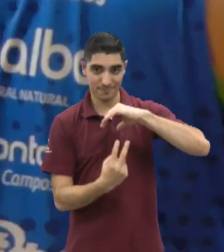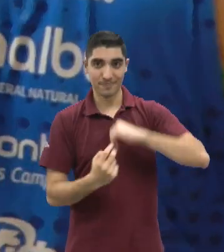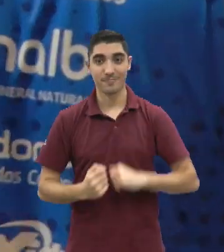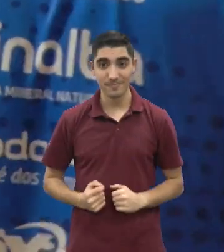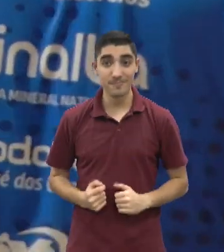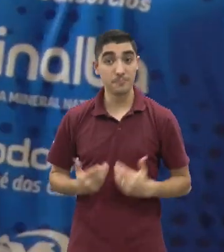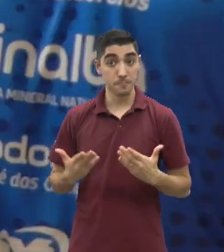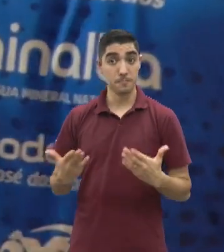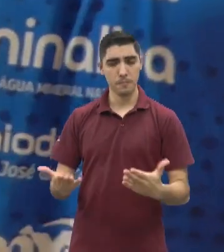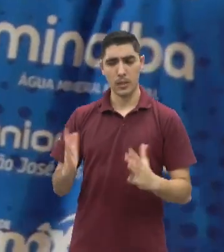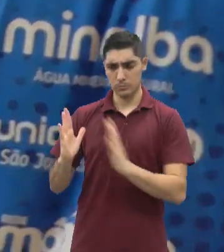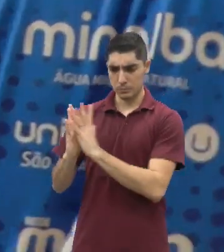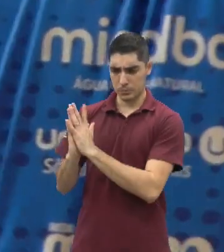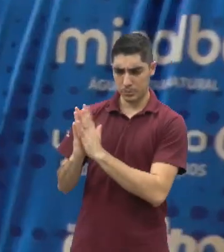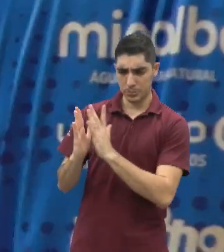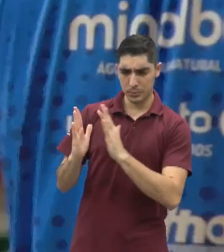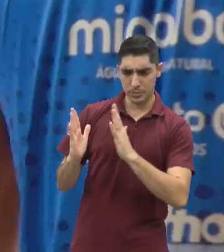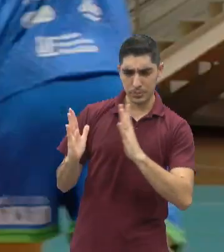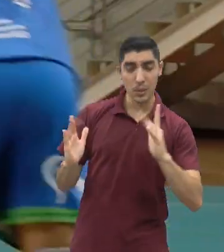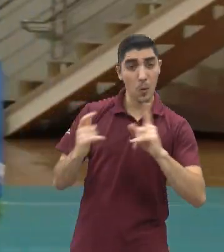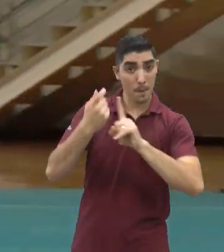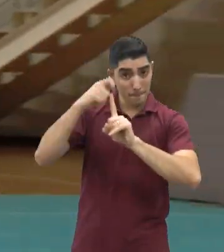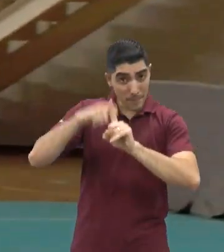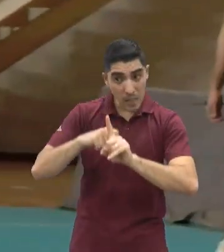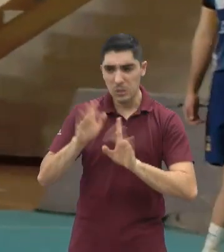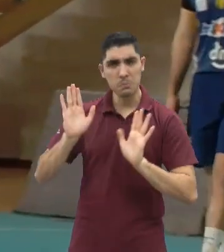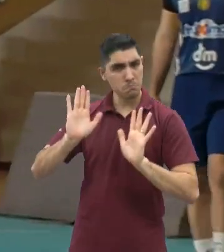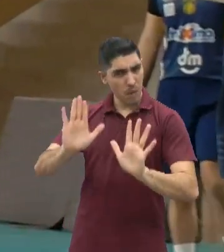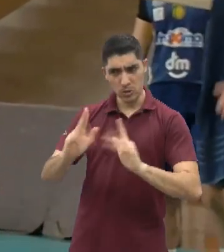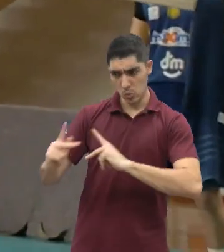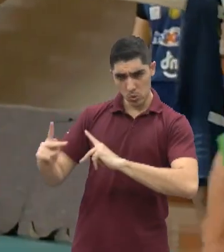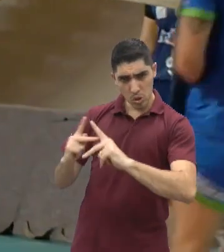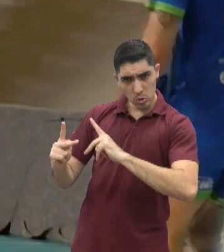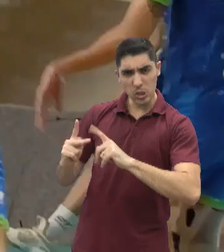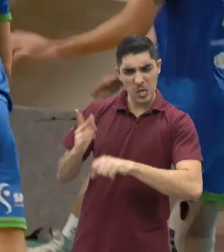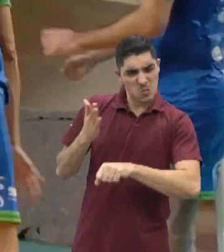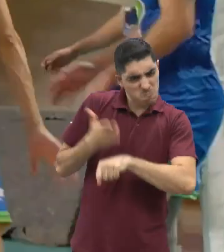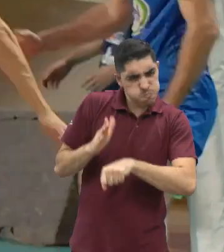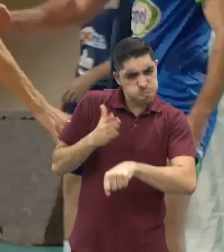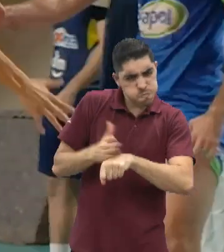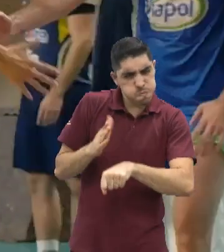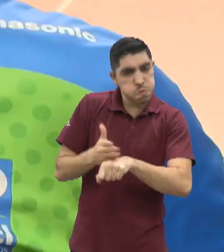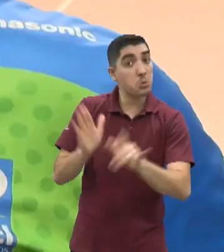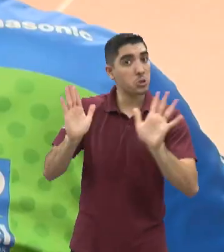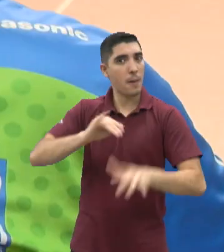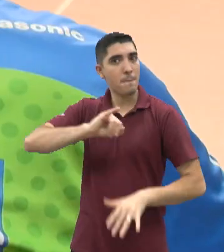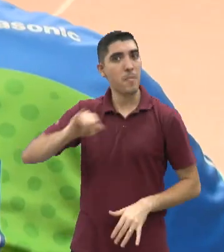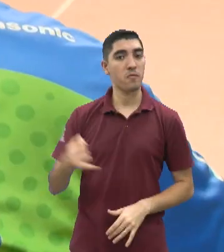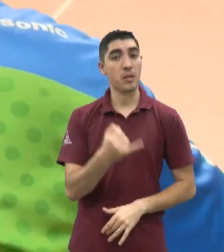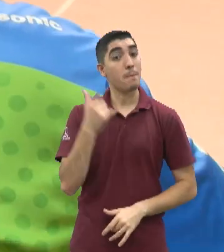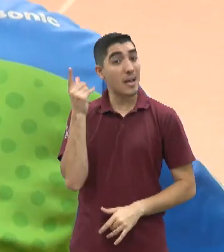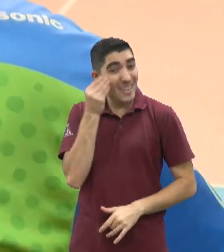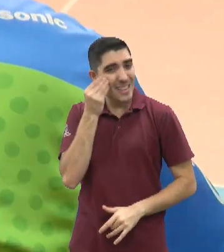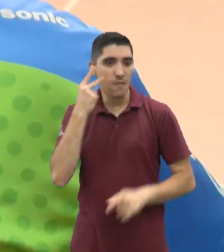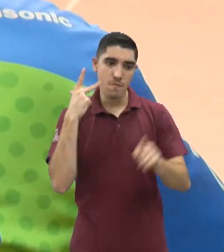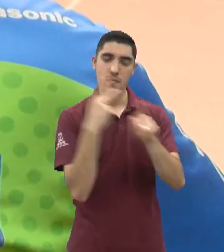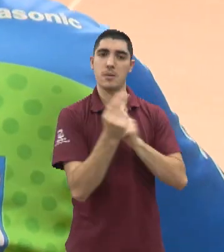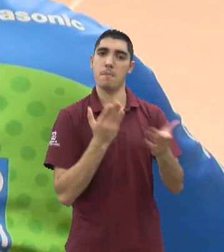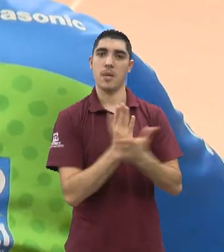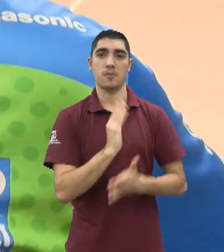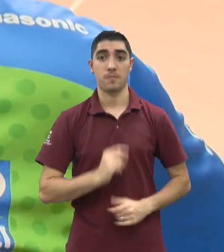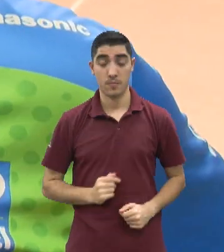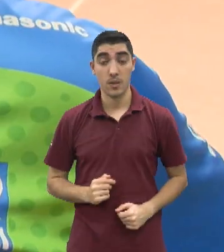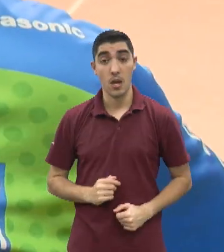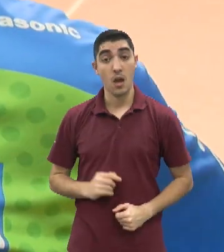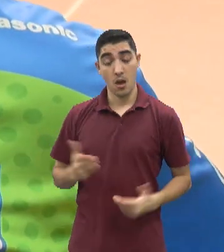de 20 dias, o que não faltou foi treino, para que nada dê errado nesta nova competição. Foi importante esse período para a gente, né?